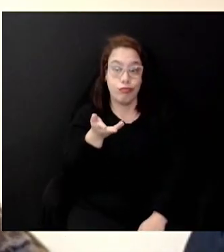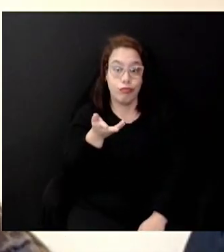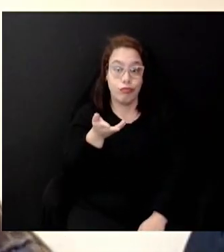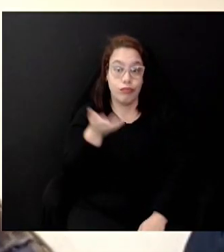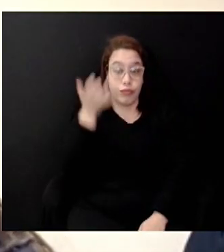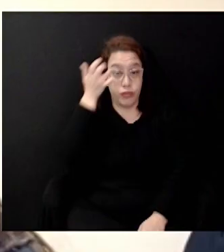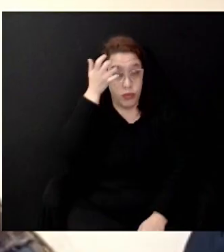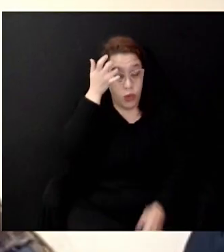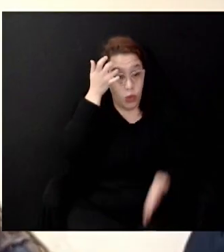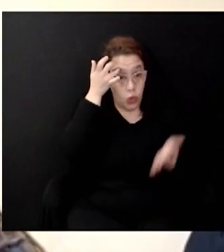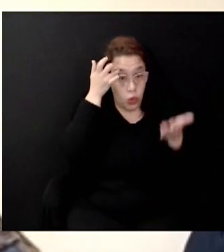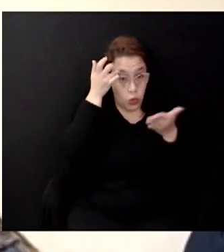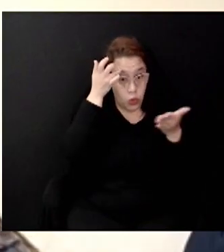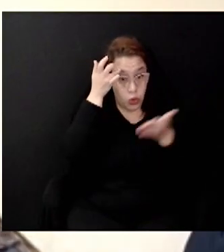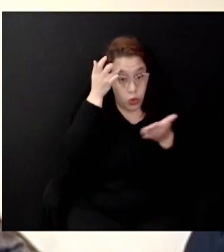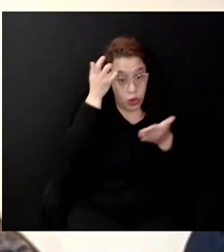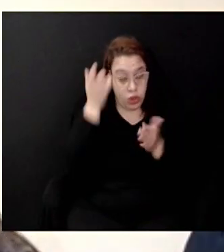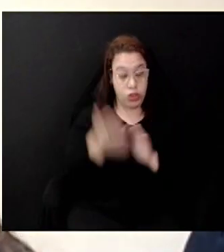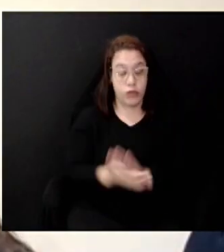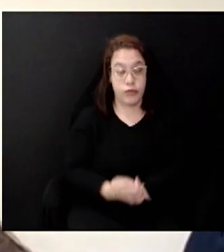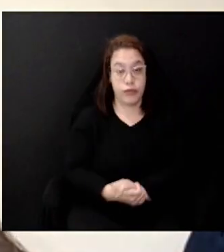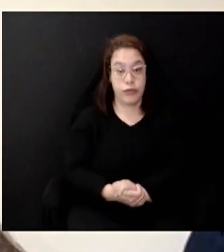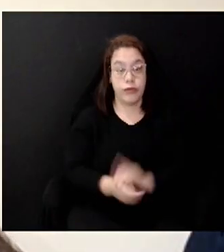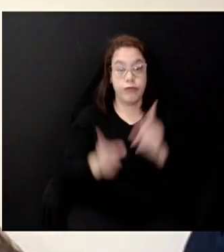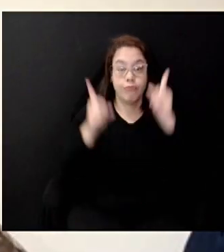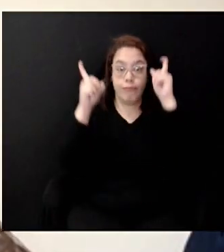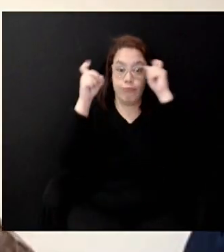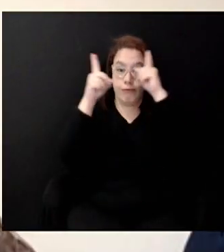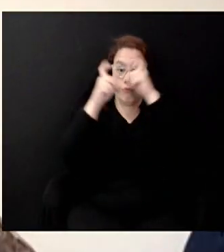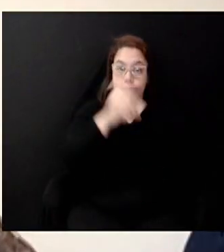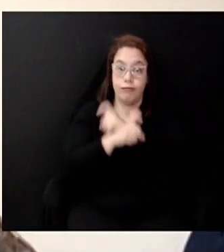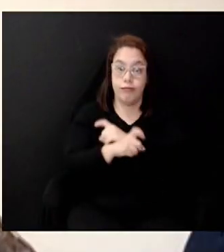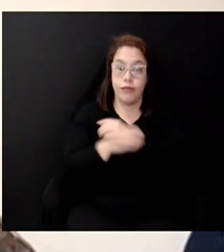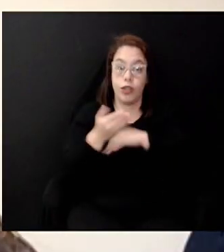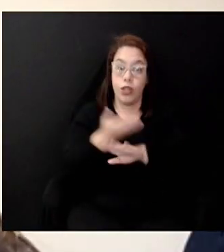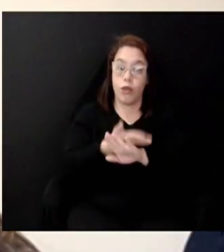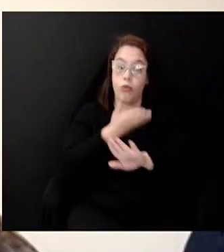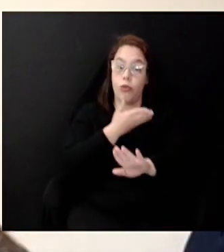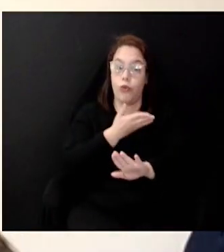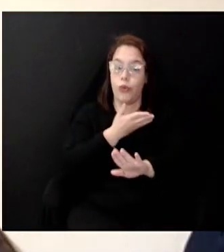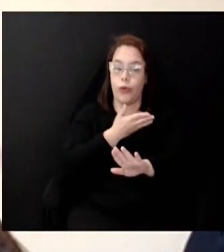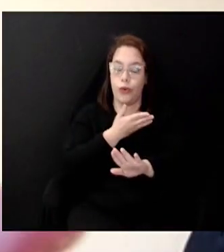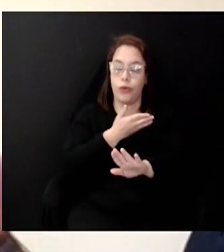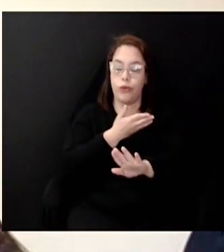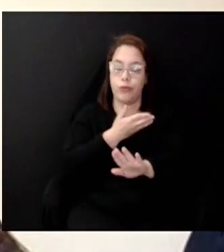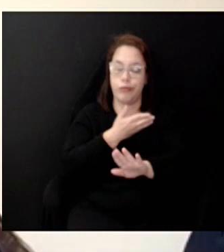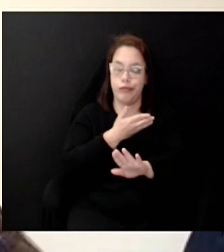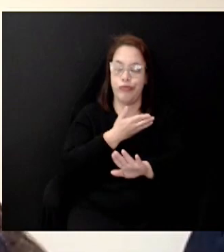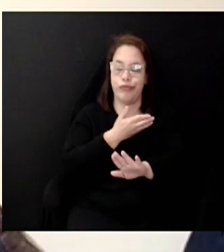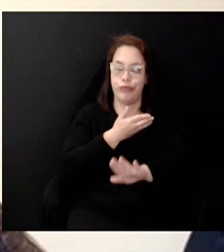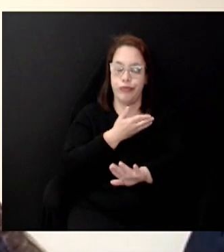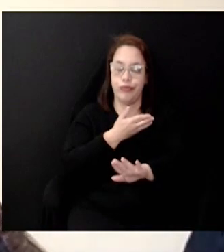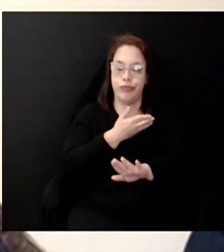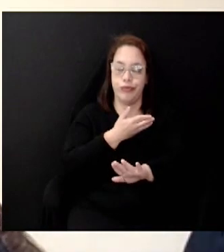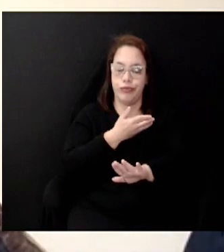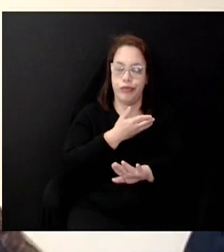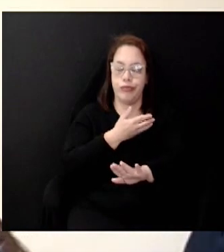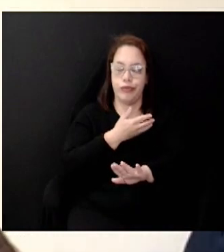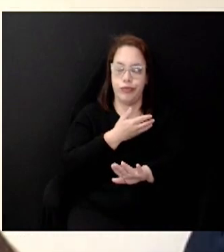né? Então, é difícil a gente estar por fora, porque a gente também acaba ficando,